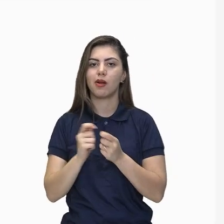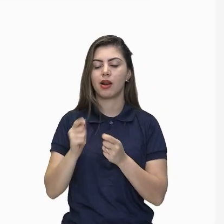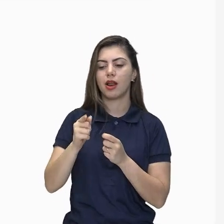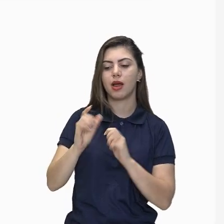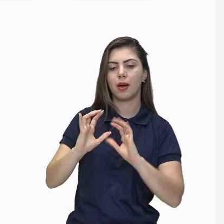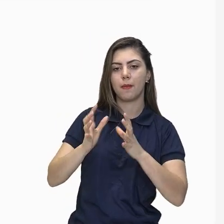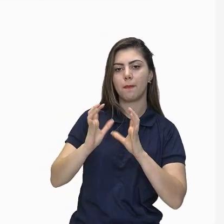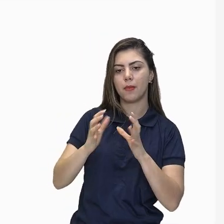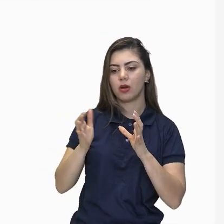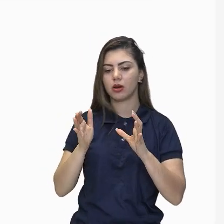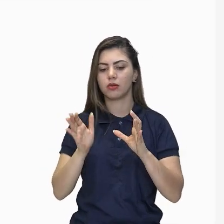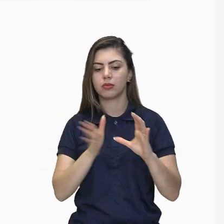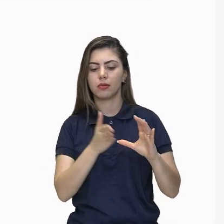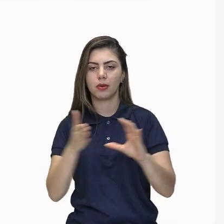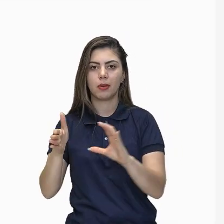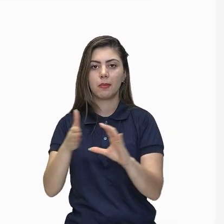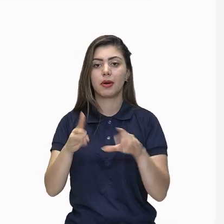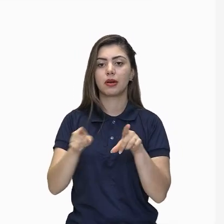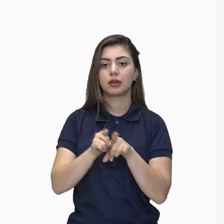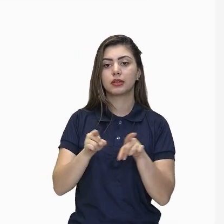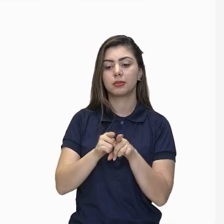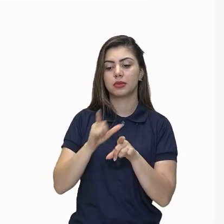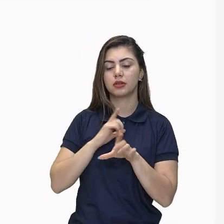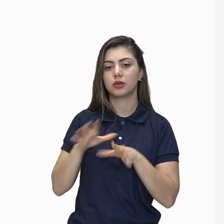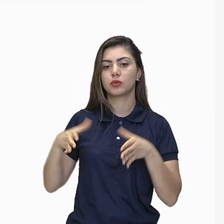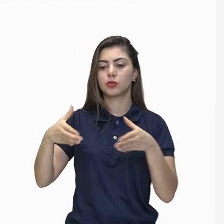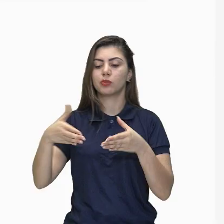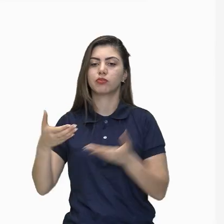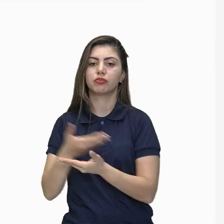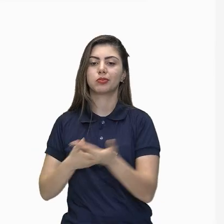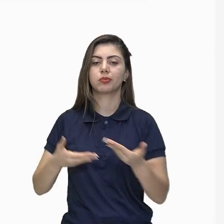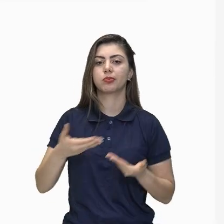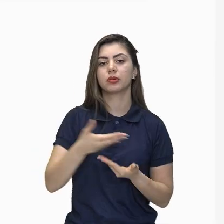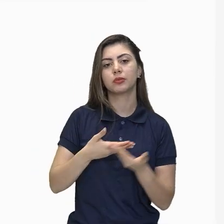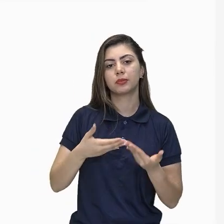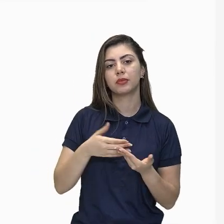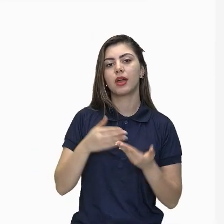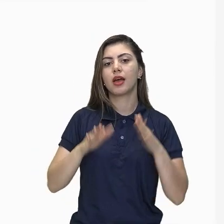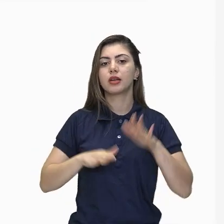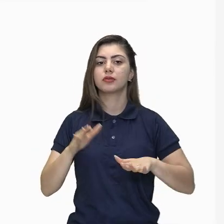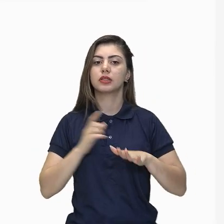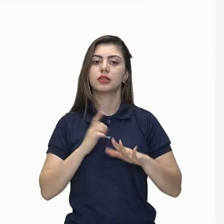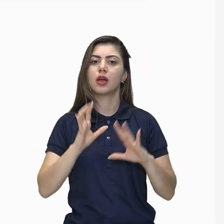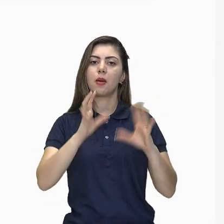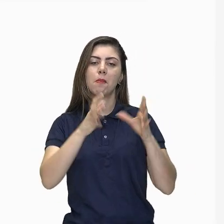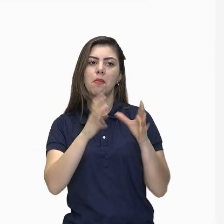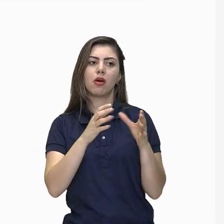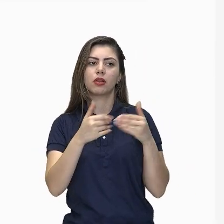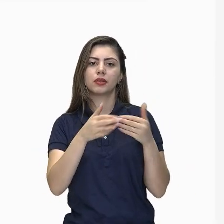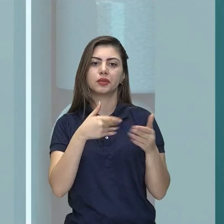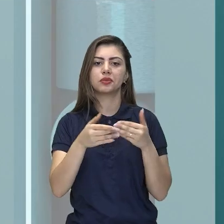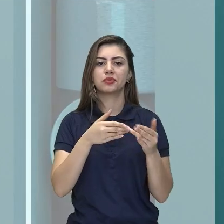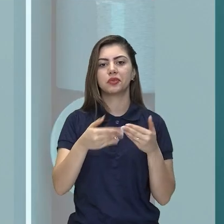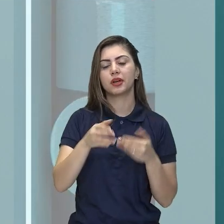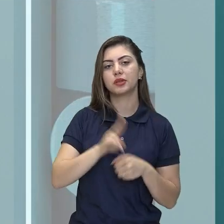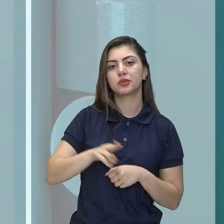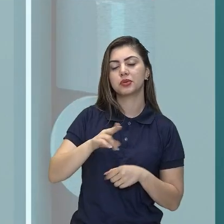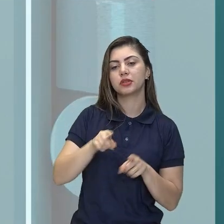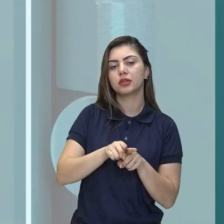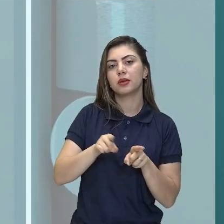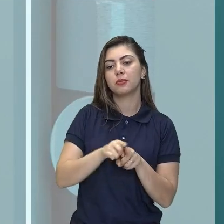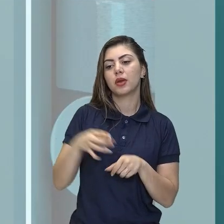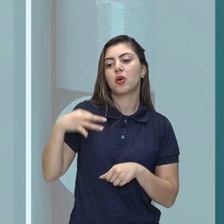é praticado com bolas improvisadas e sem uniformes, mas com muita paixão. Então,